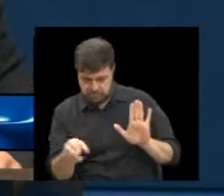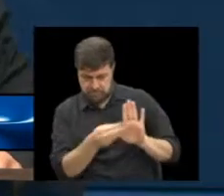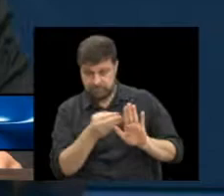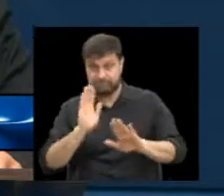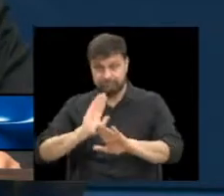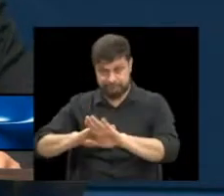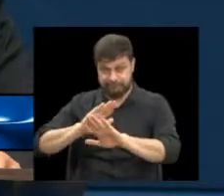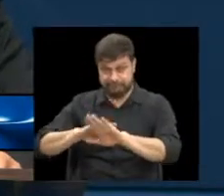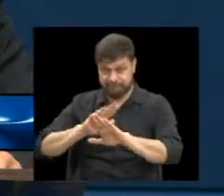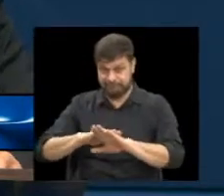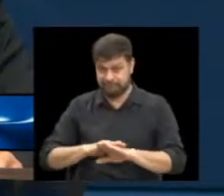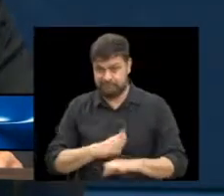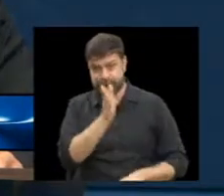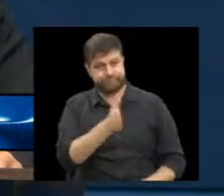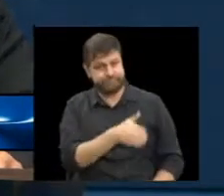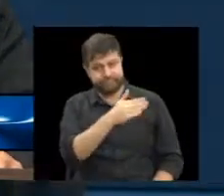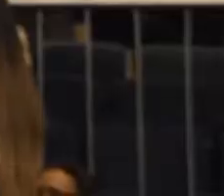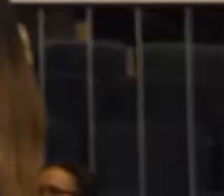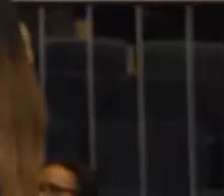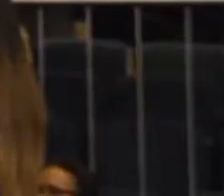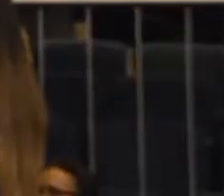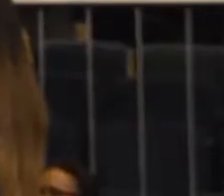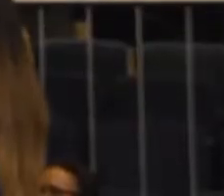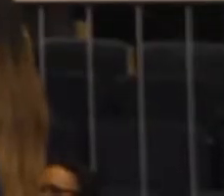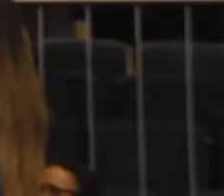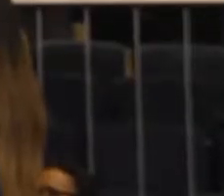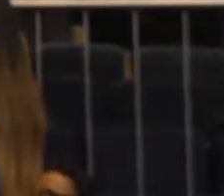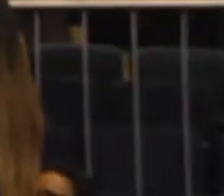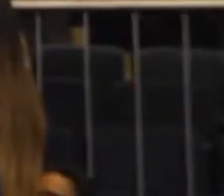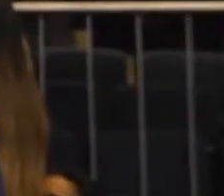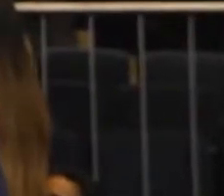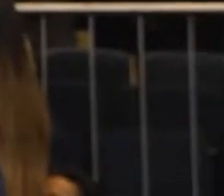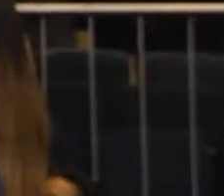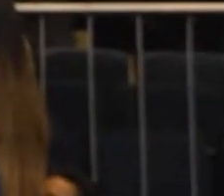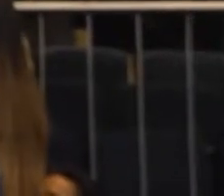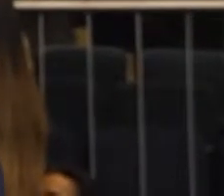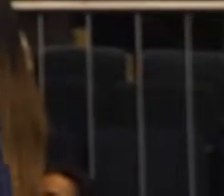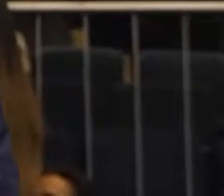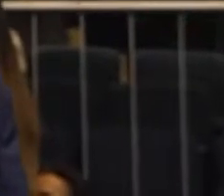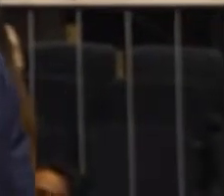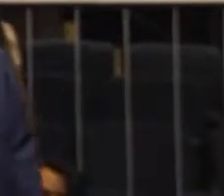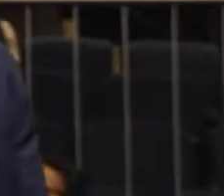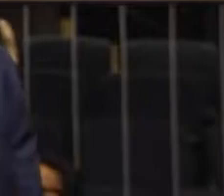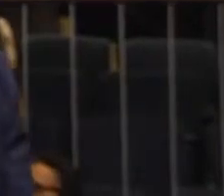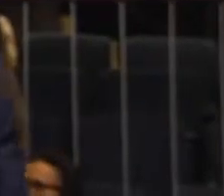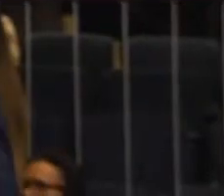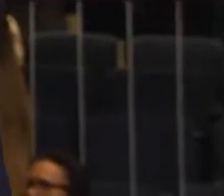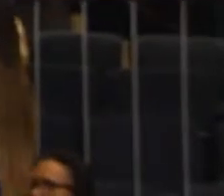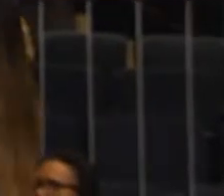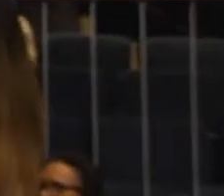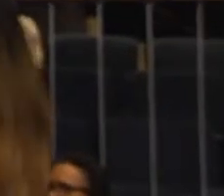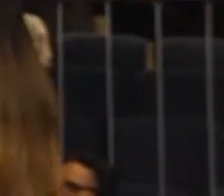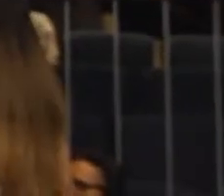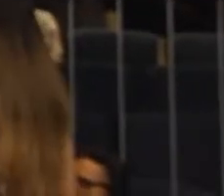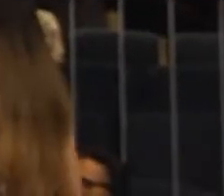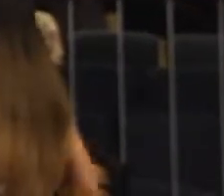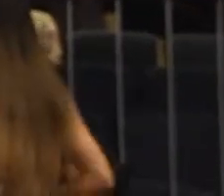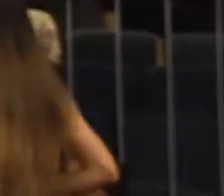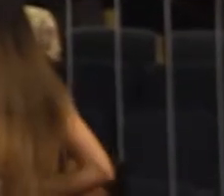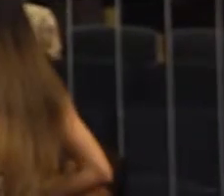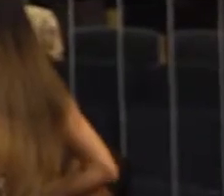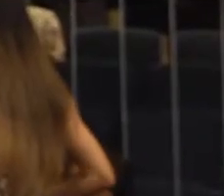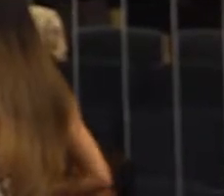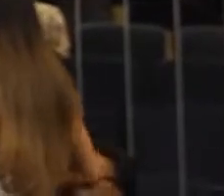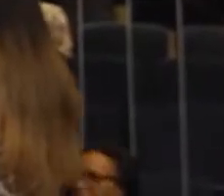que foram também rejeitadas aqui hoje pela base. O vereador Vinícius Gratti enfatizou aspectos ambientais do plano, que agora segue para